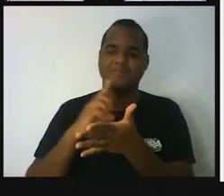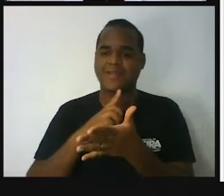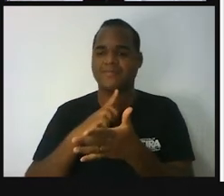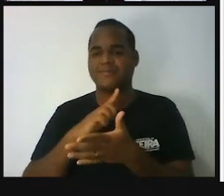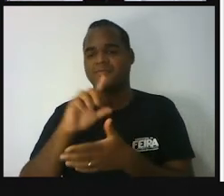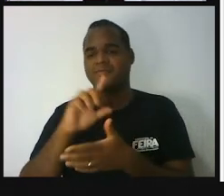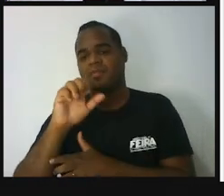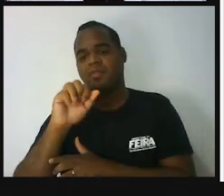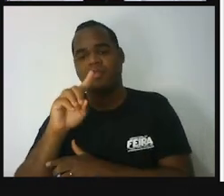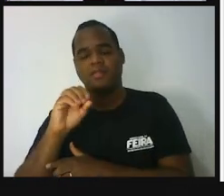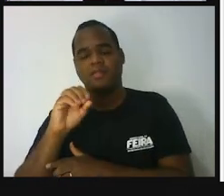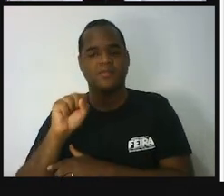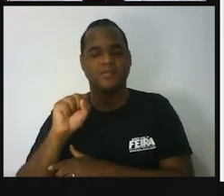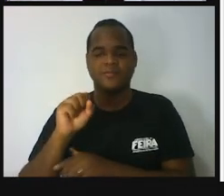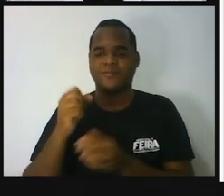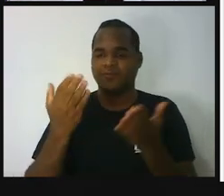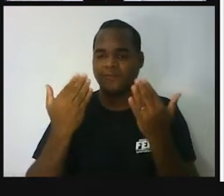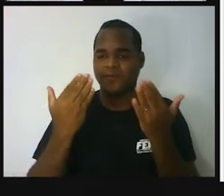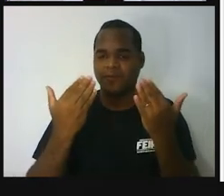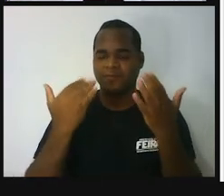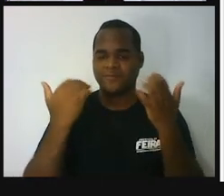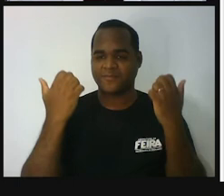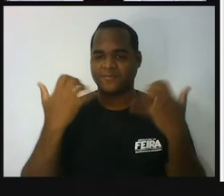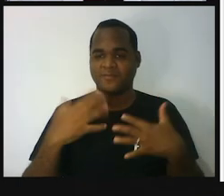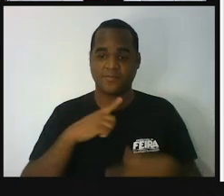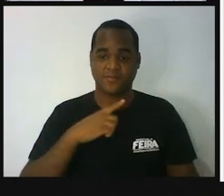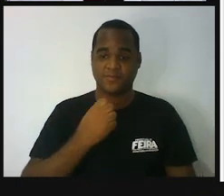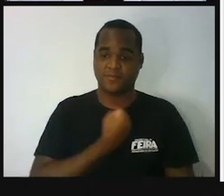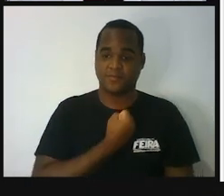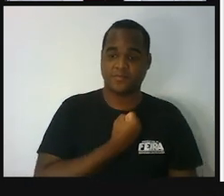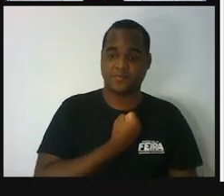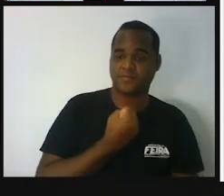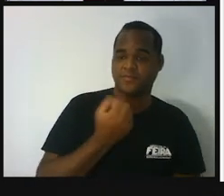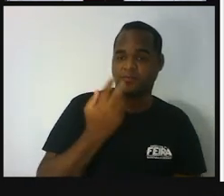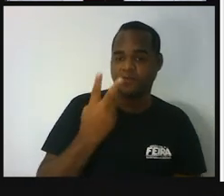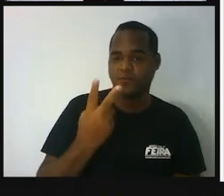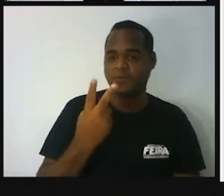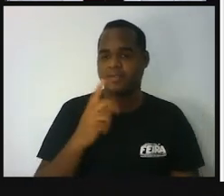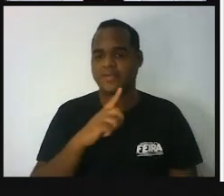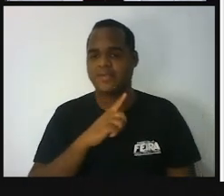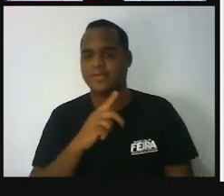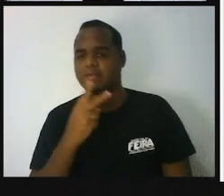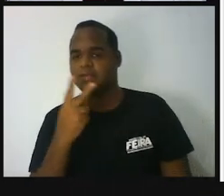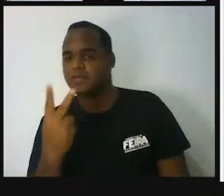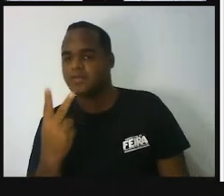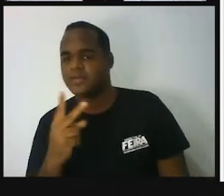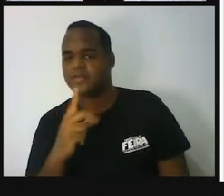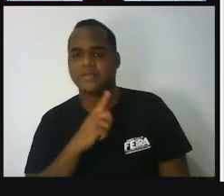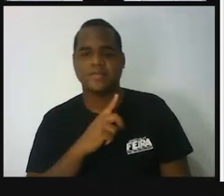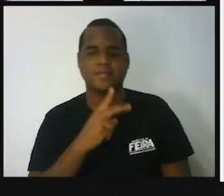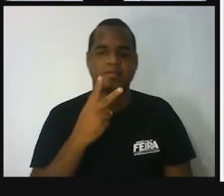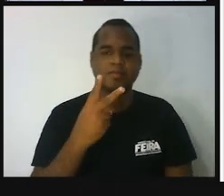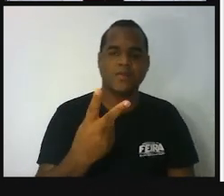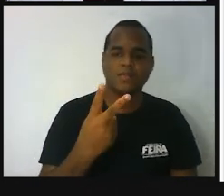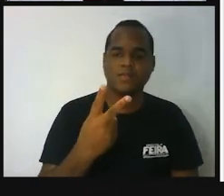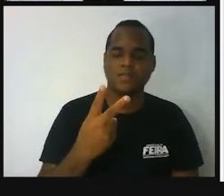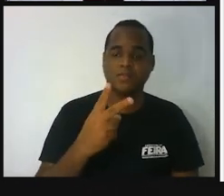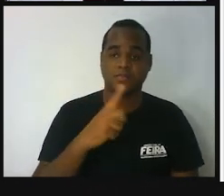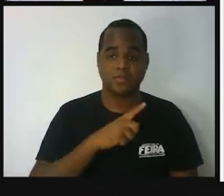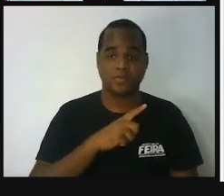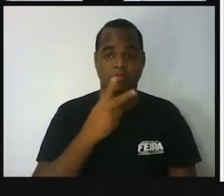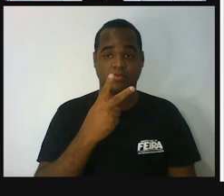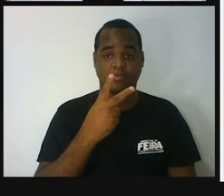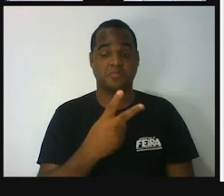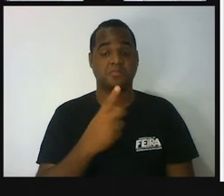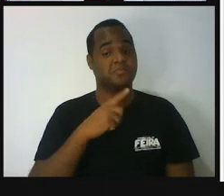Aqui. Bora lá. Esse deu 2, esse deu 2, esse deu 2, esse deu